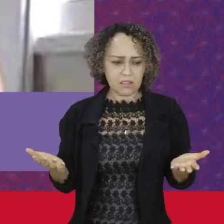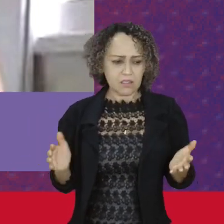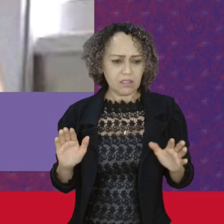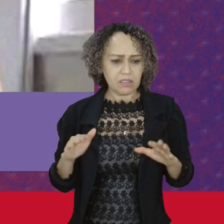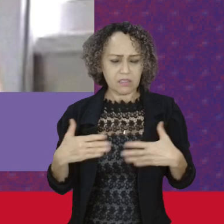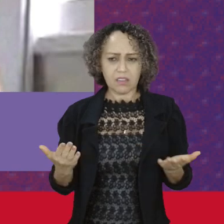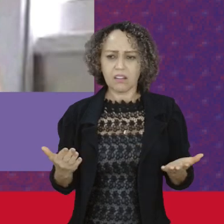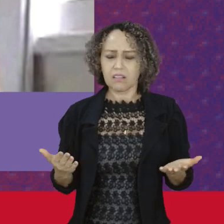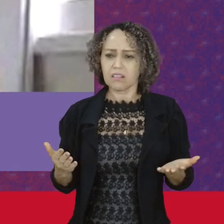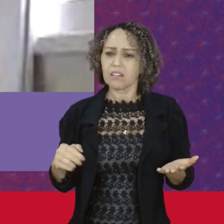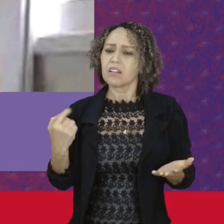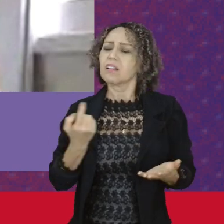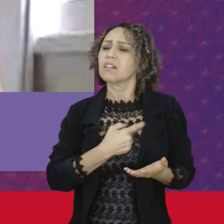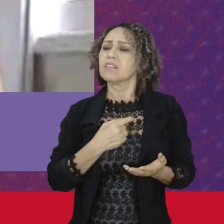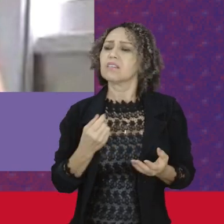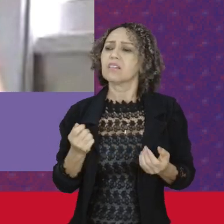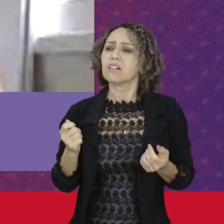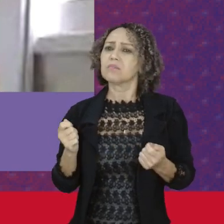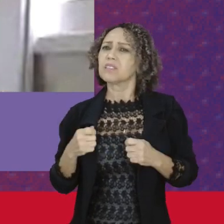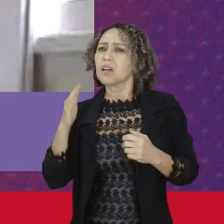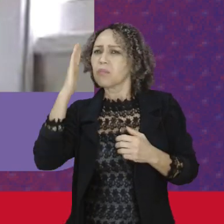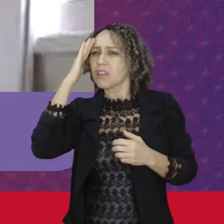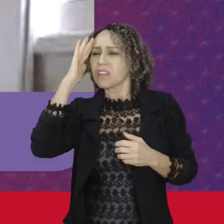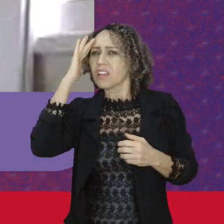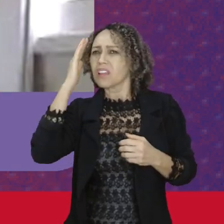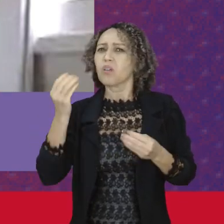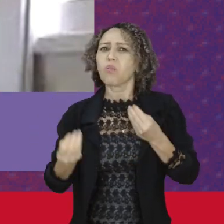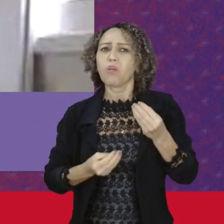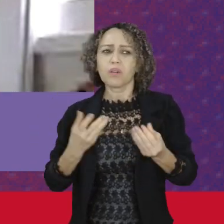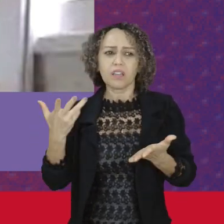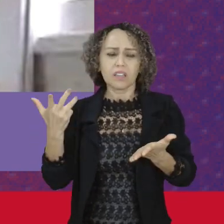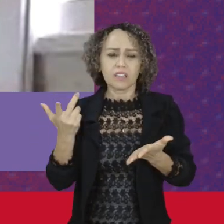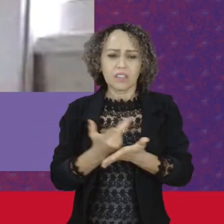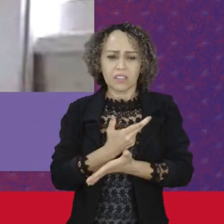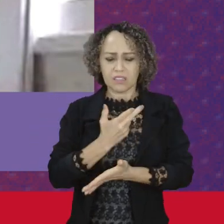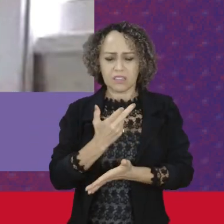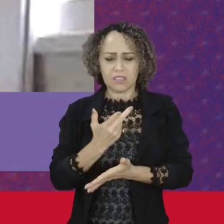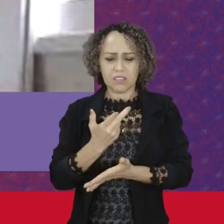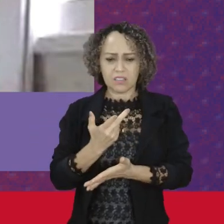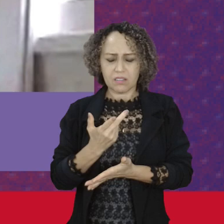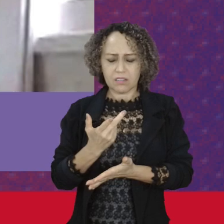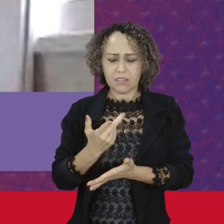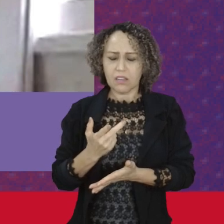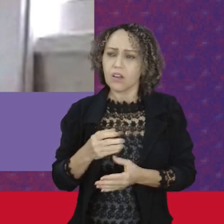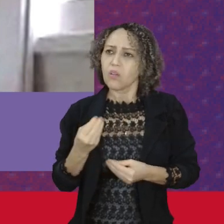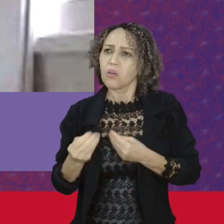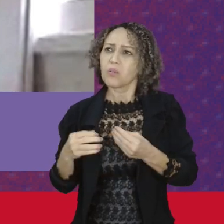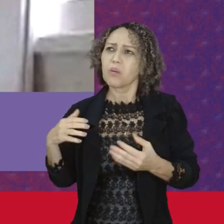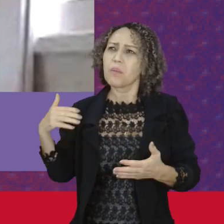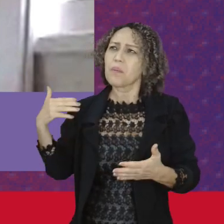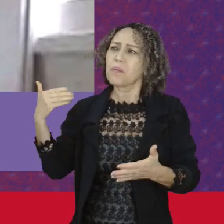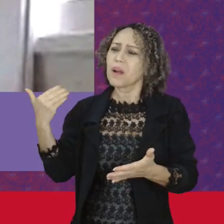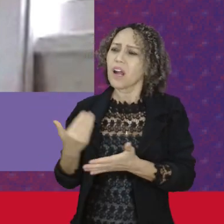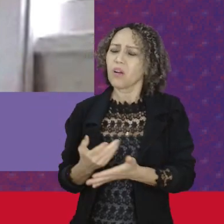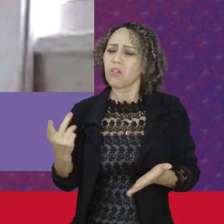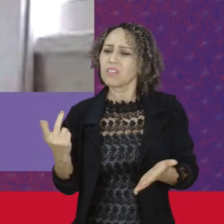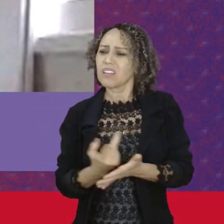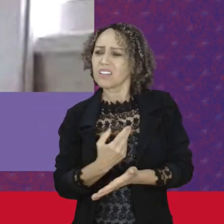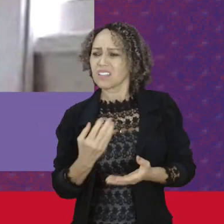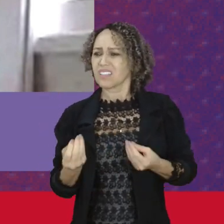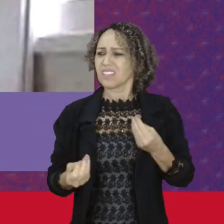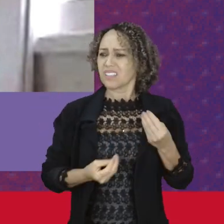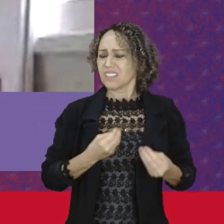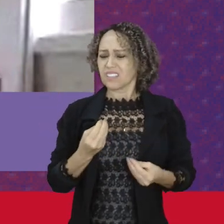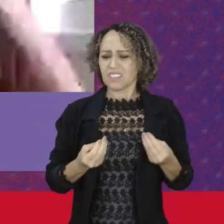E que a gente tem que, né, entender como é que isso se deu, já vem se dando há muito tempo, porque isso está, de certa forma, aparecendo